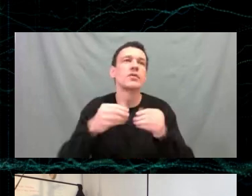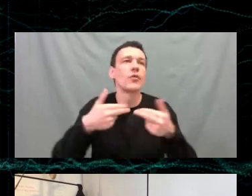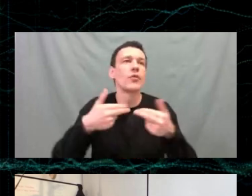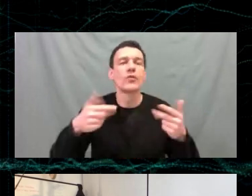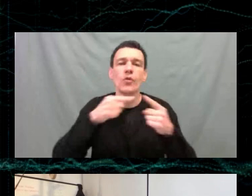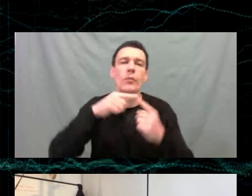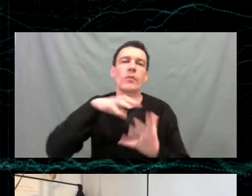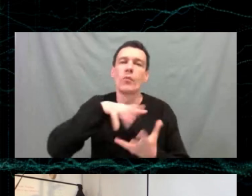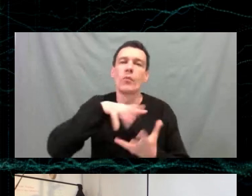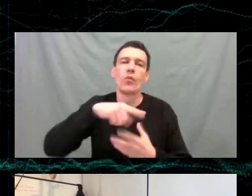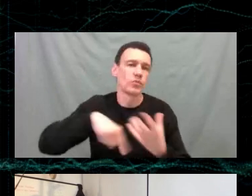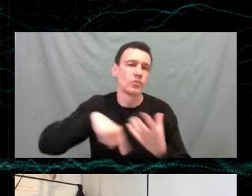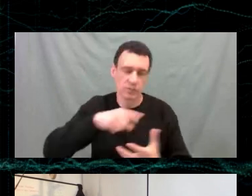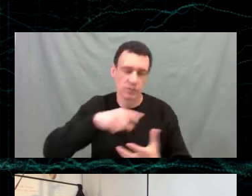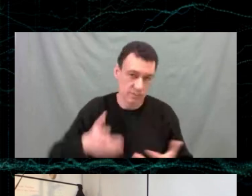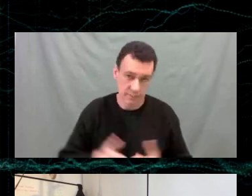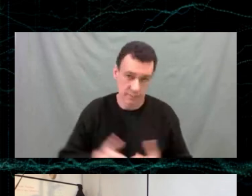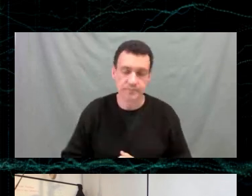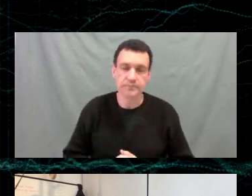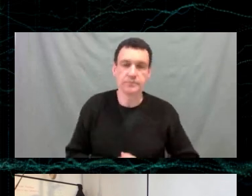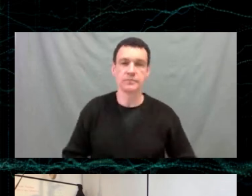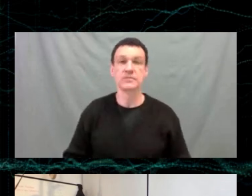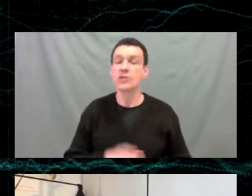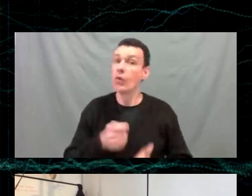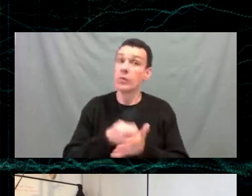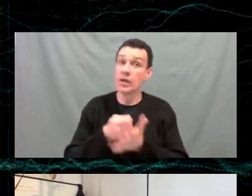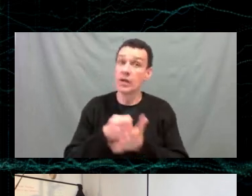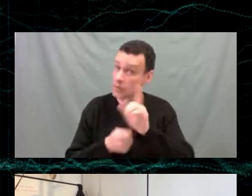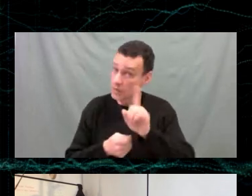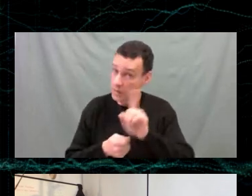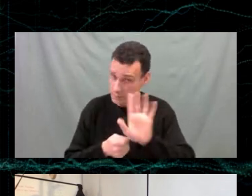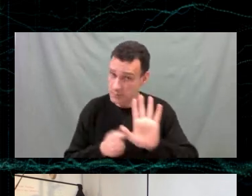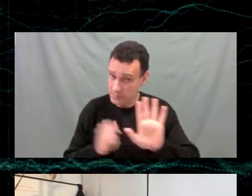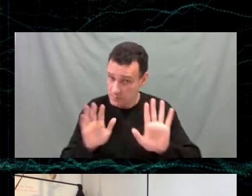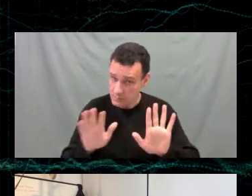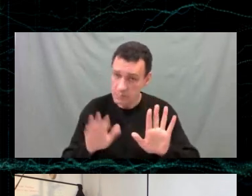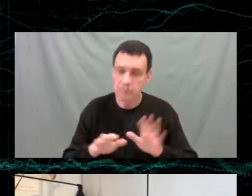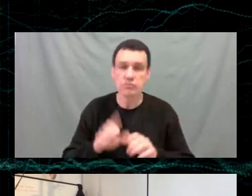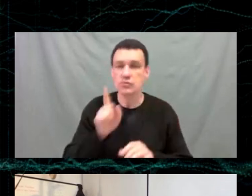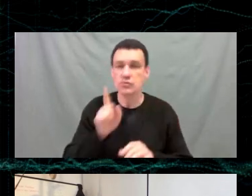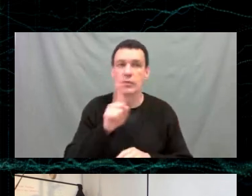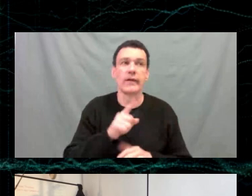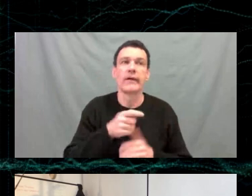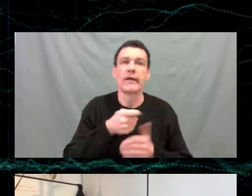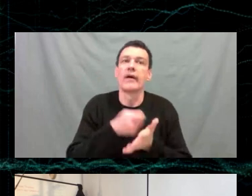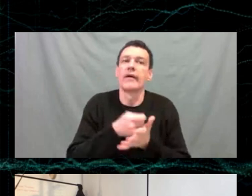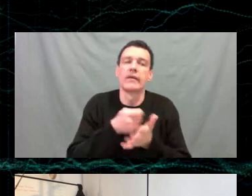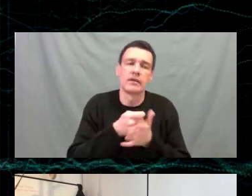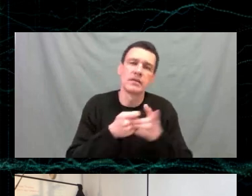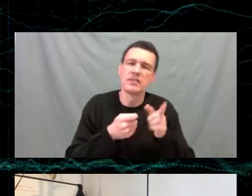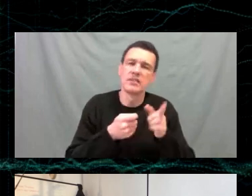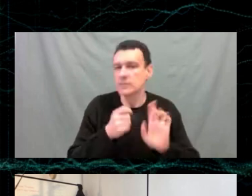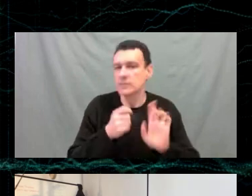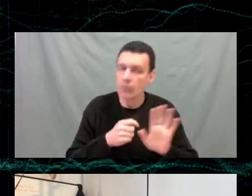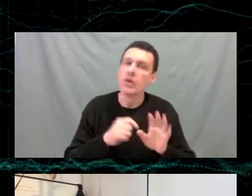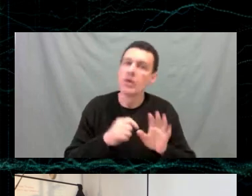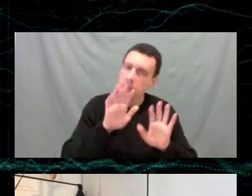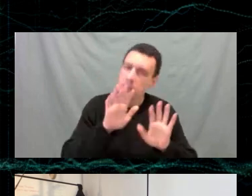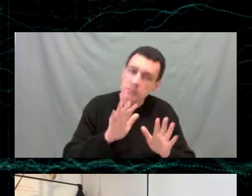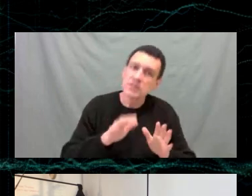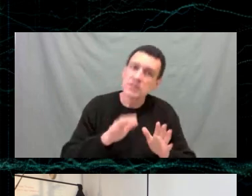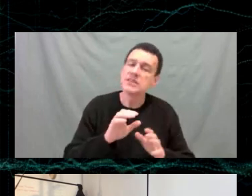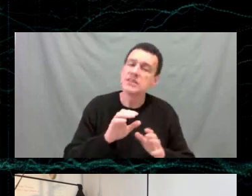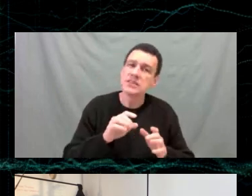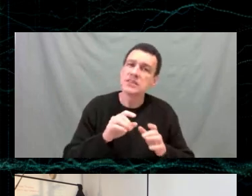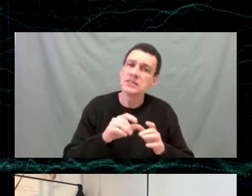Uma coisa que vale só falar, isso daí não é obrigatório, não é uma coisa do Terra Grande, tá? Mas é um jeito legal de você conseguir administrar